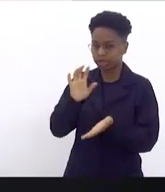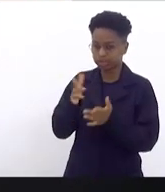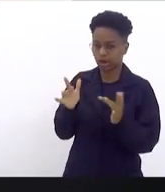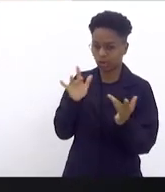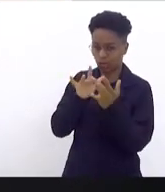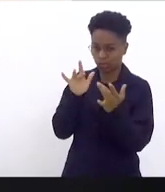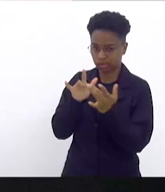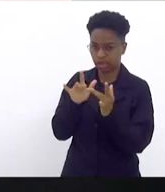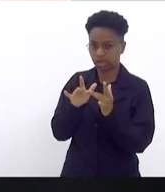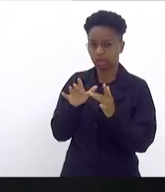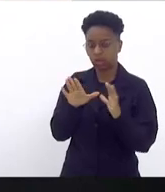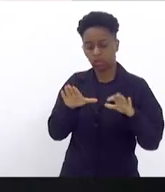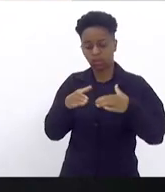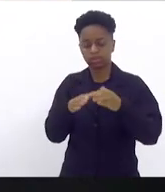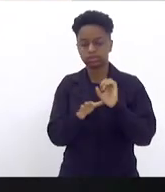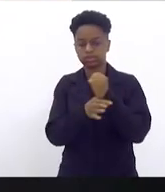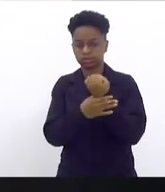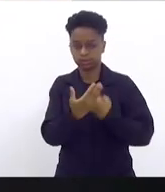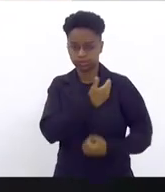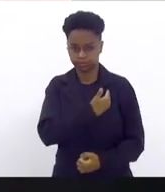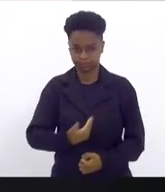com quem eu já estive mais cedo na Comissão de Segurança Pública.